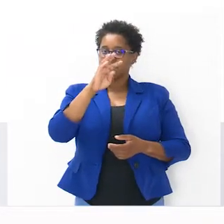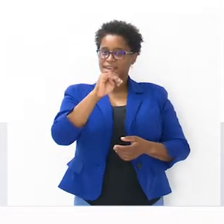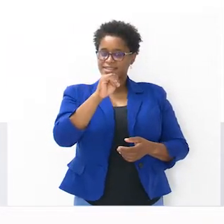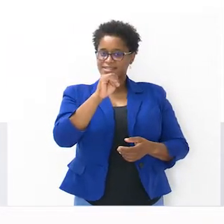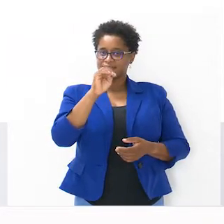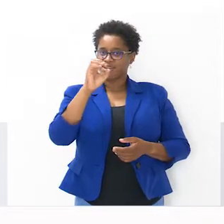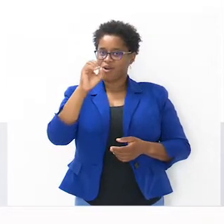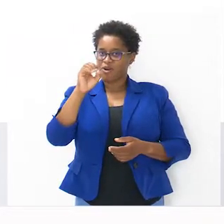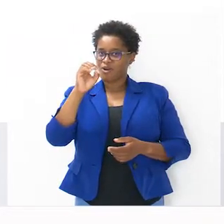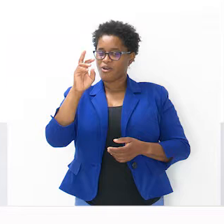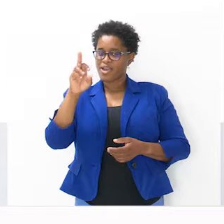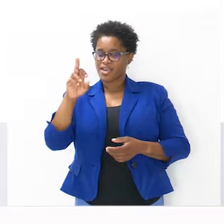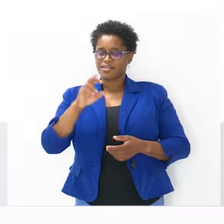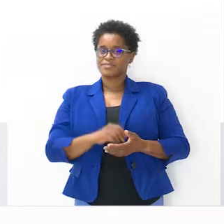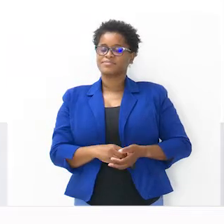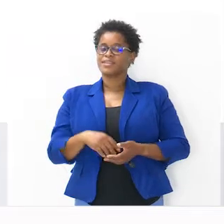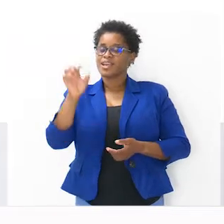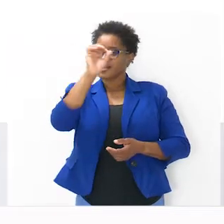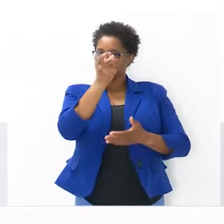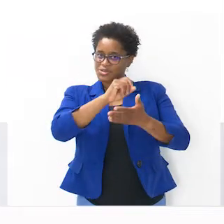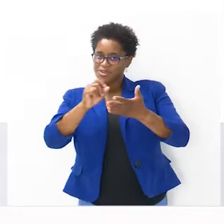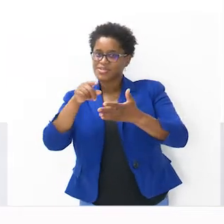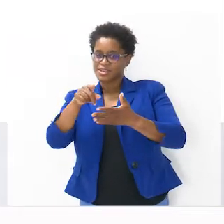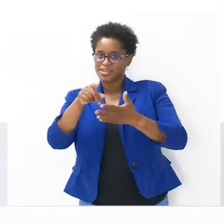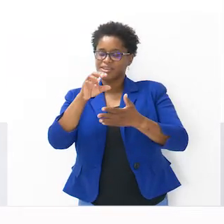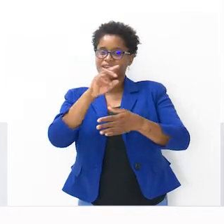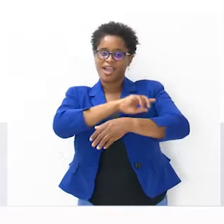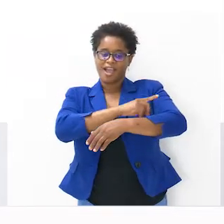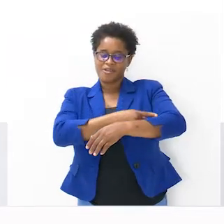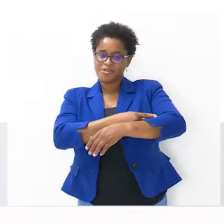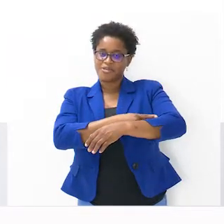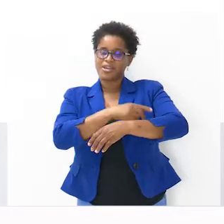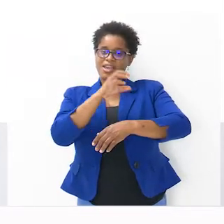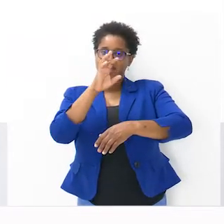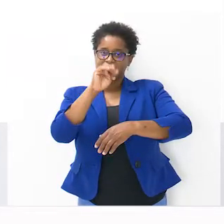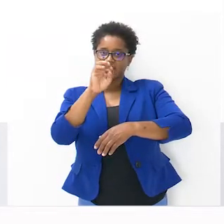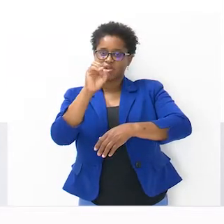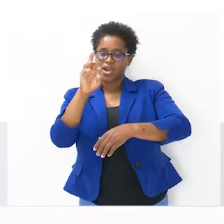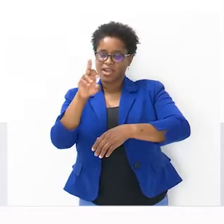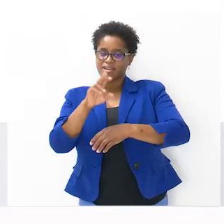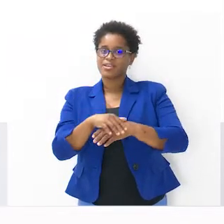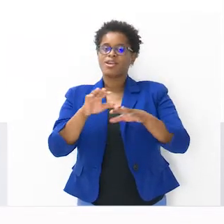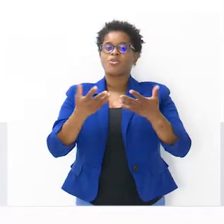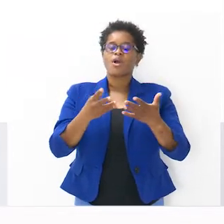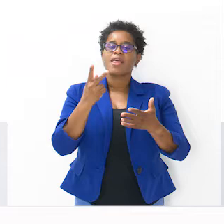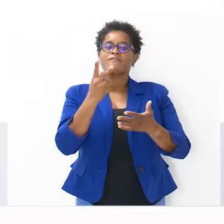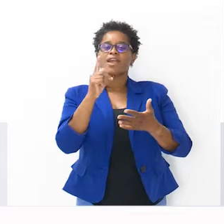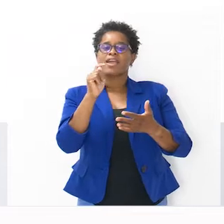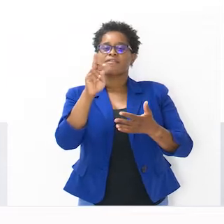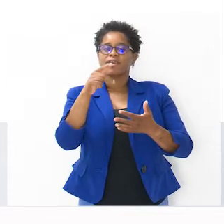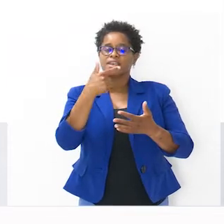SOR. A sua anotação aqui, ângulo SOR. Qual é o seu